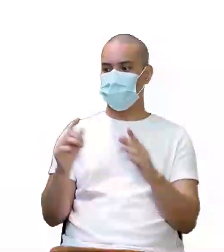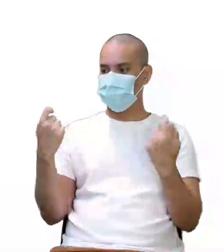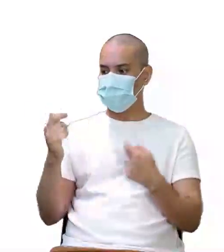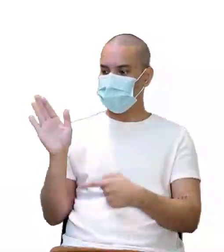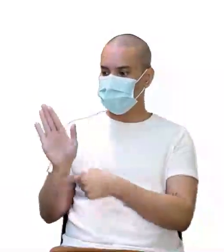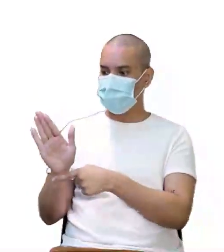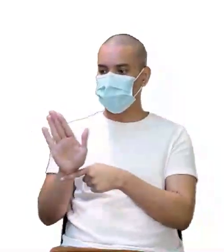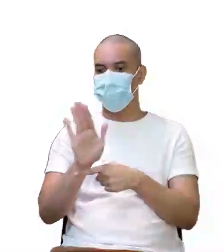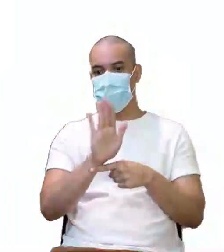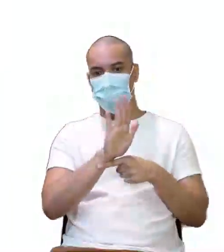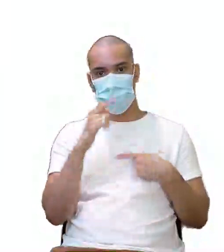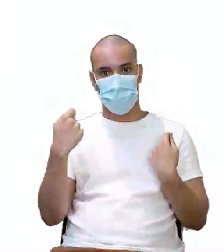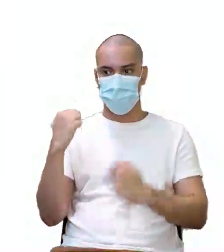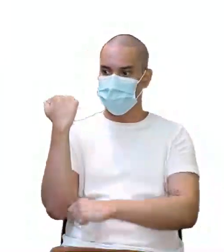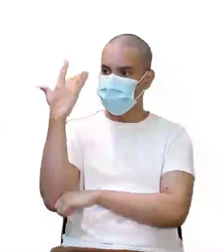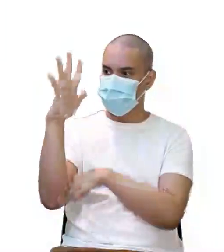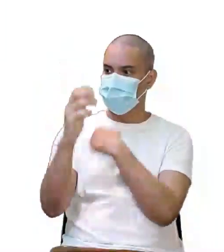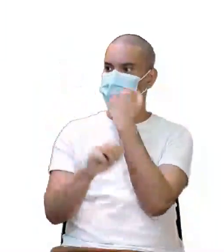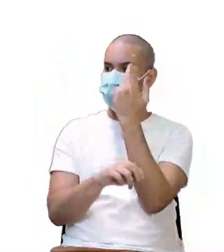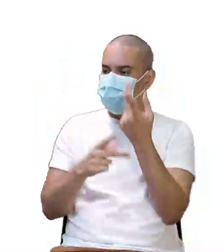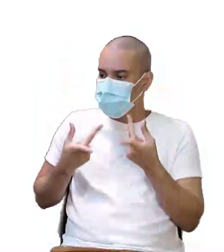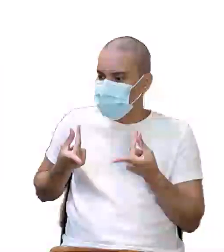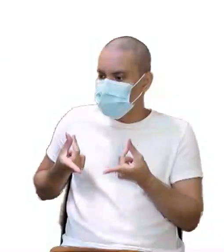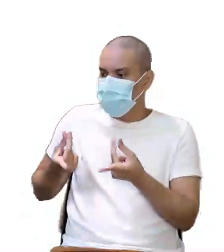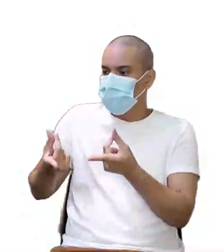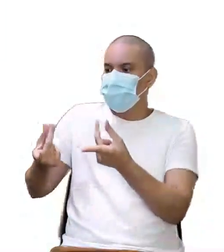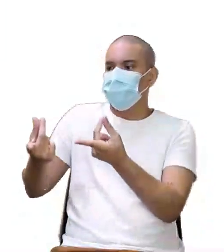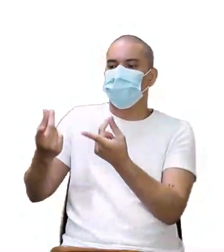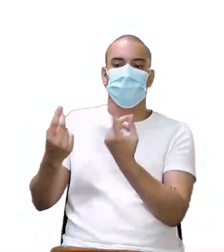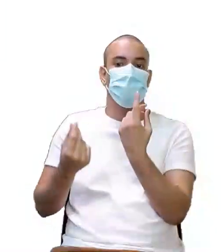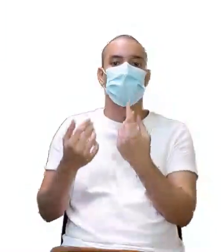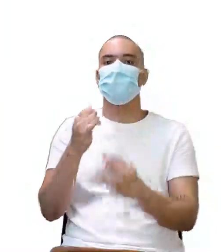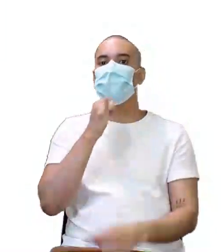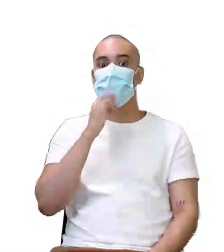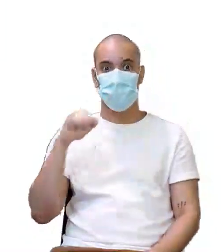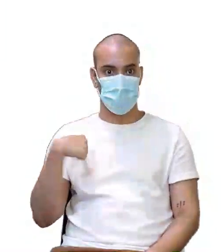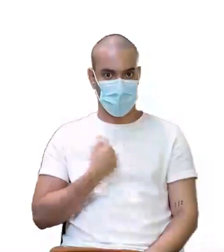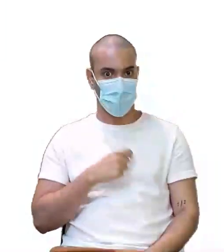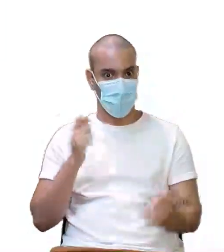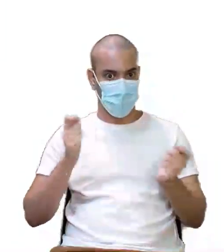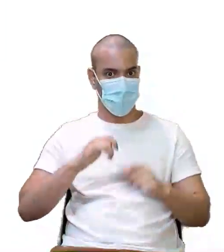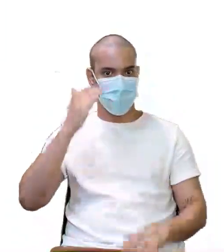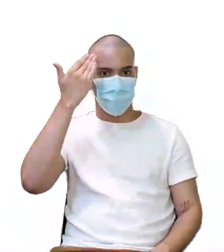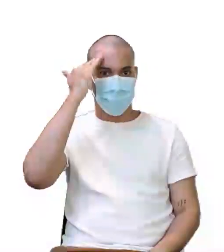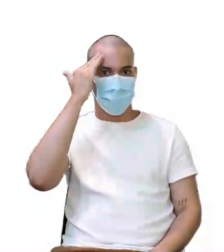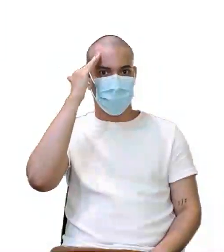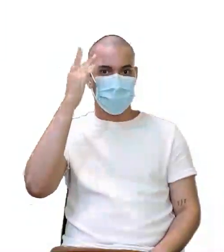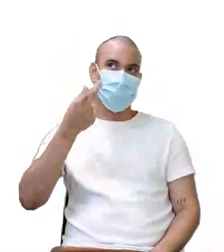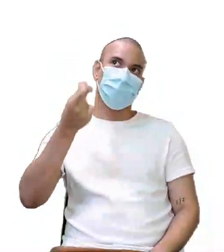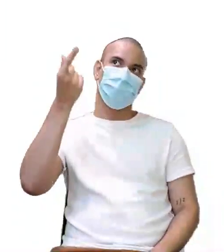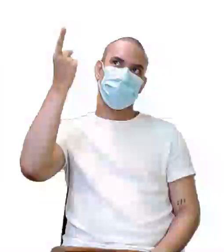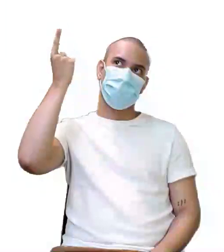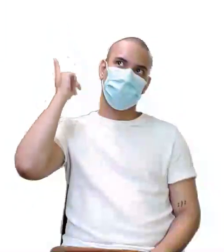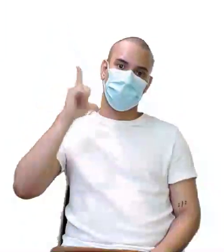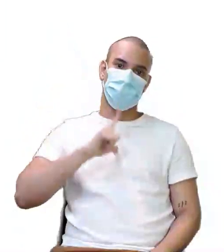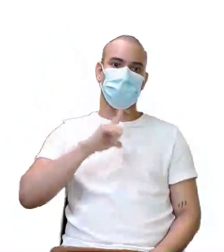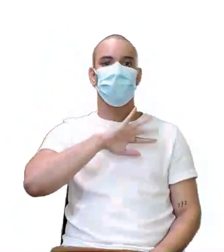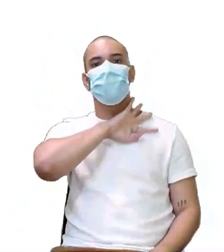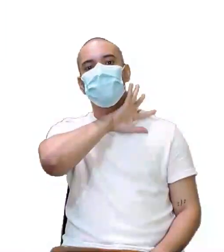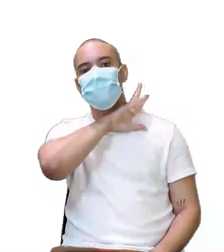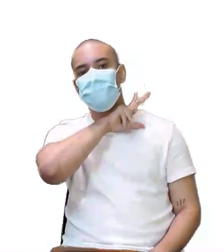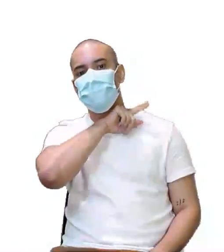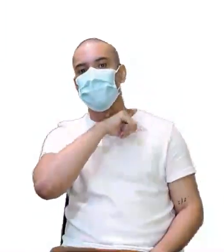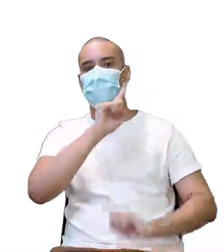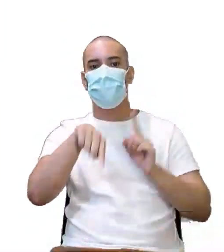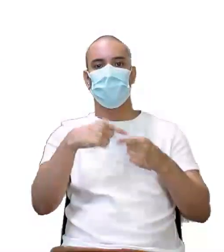é devastado, a gente consegue entender quais são os tipos de animais que existiam naquela área, que agora não